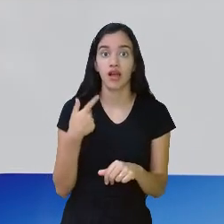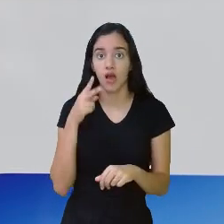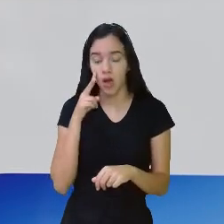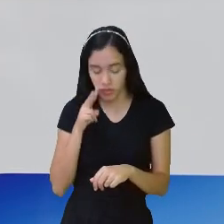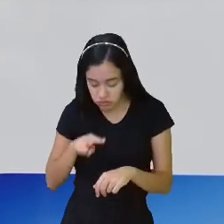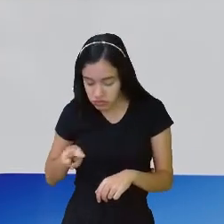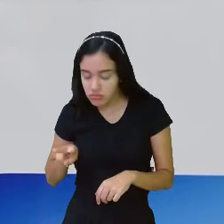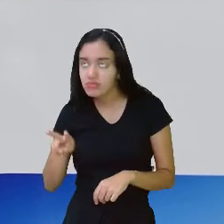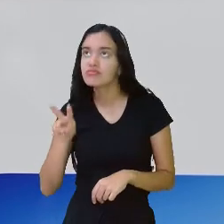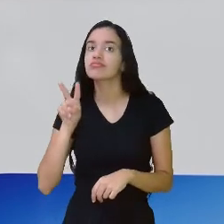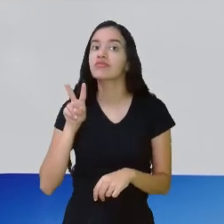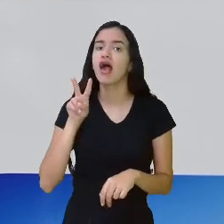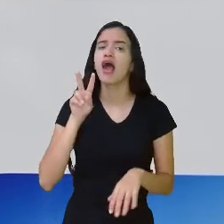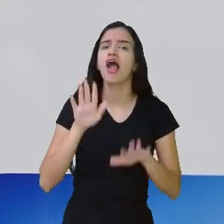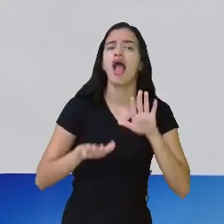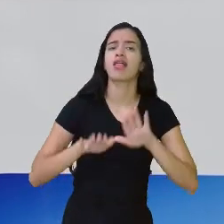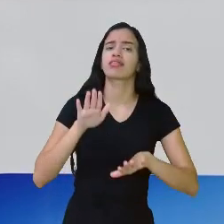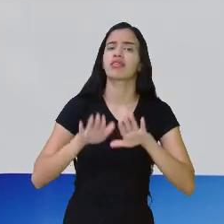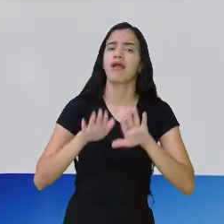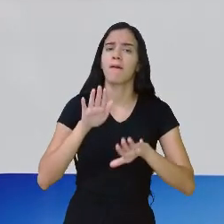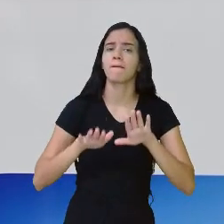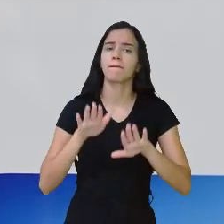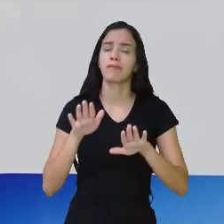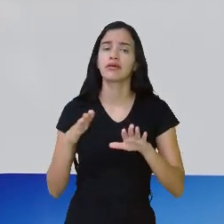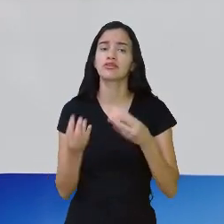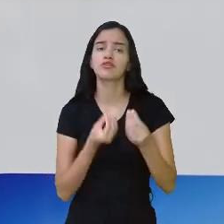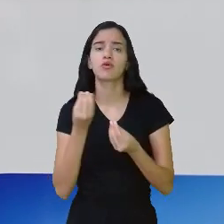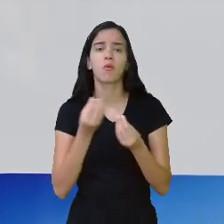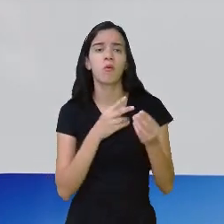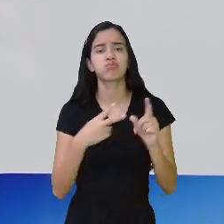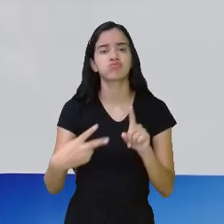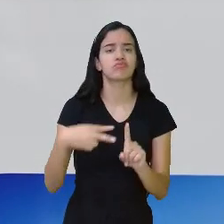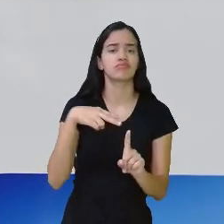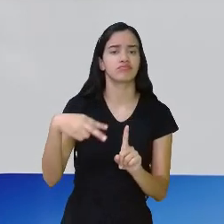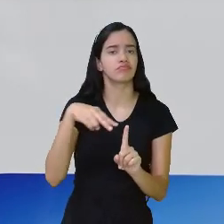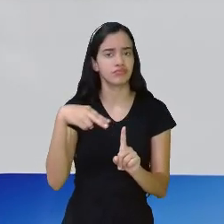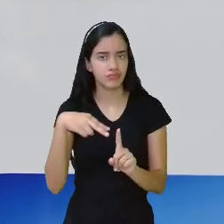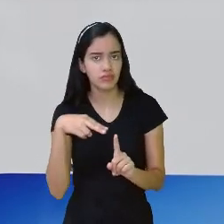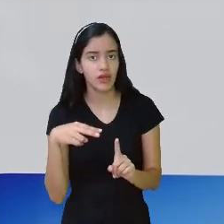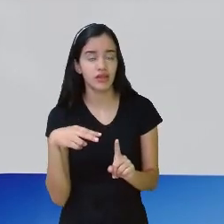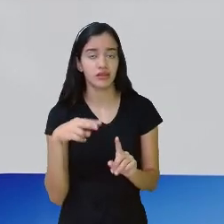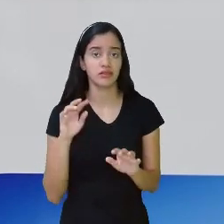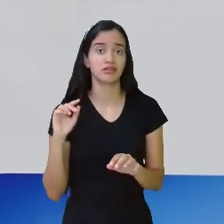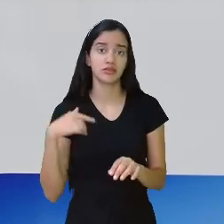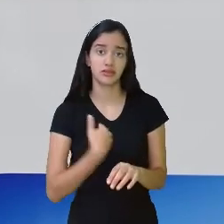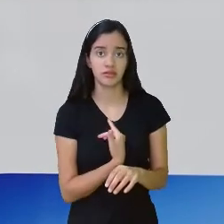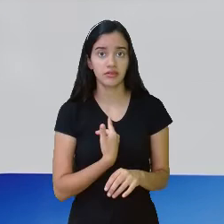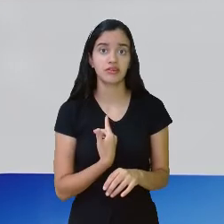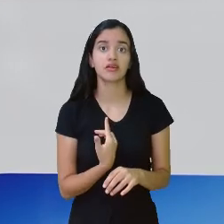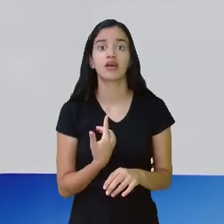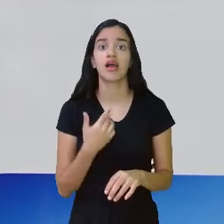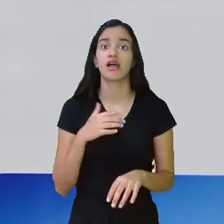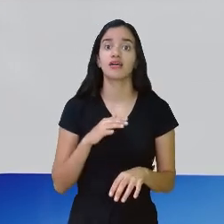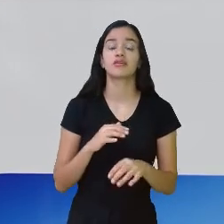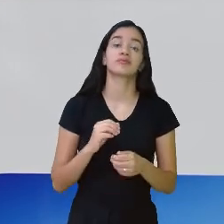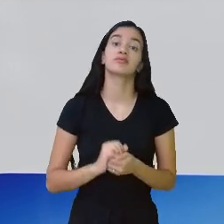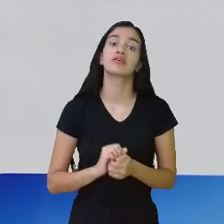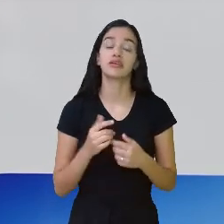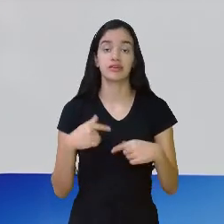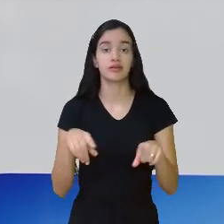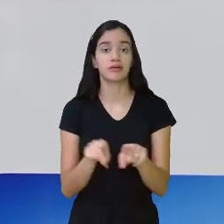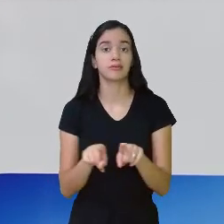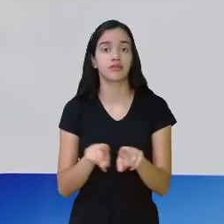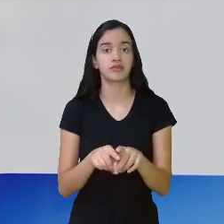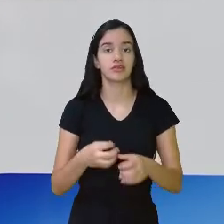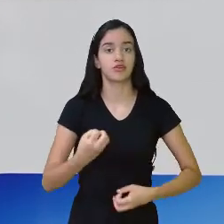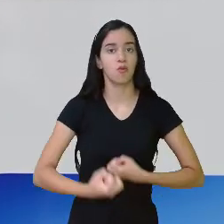Então, tudo, gente, depende da maneira que a gente vê, do ponto de vista da gente, da forma como a gente enxerga. E esse